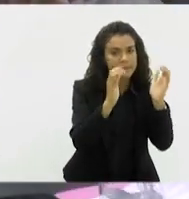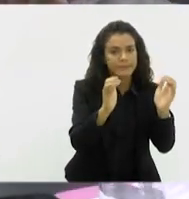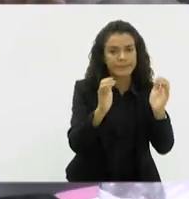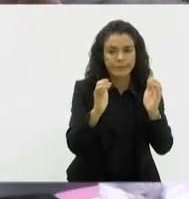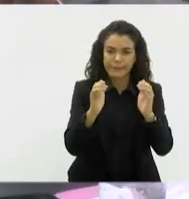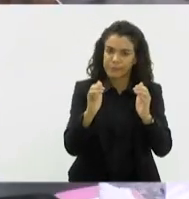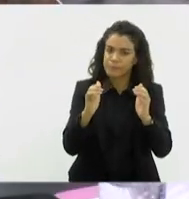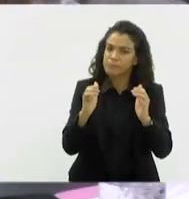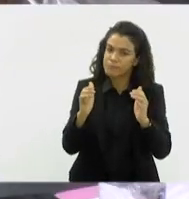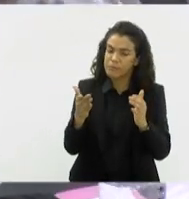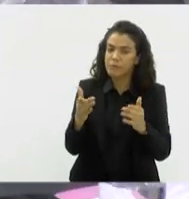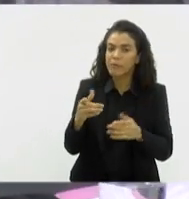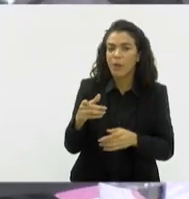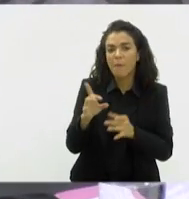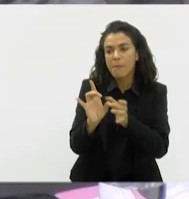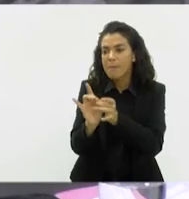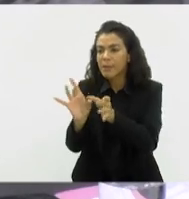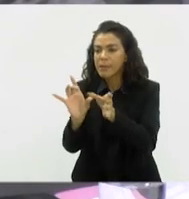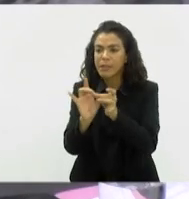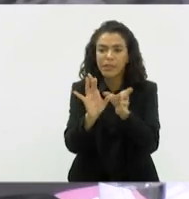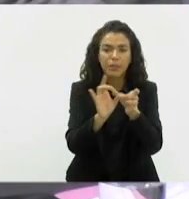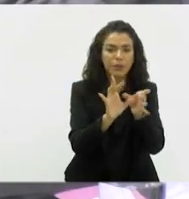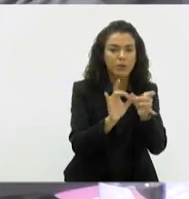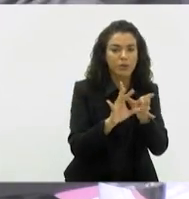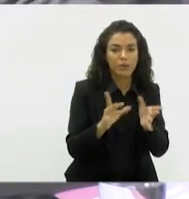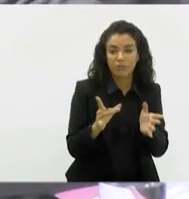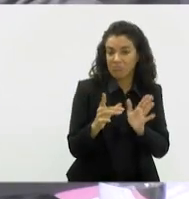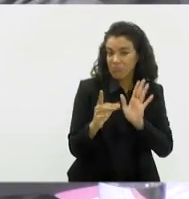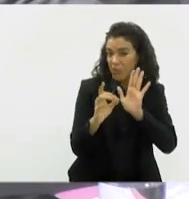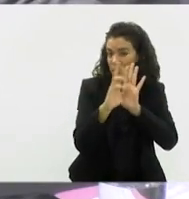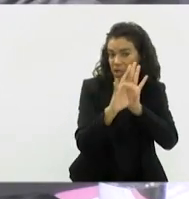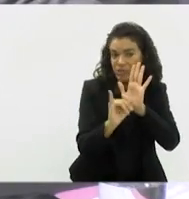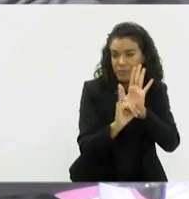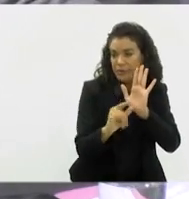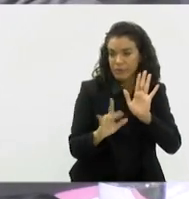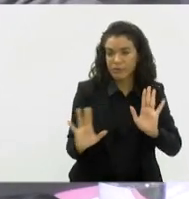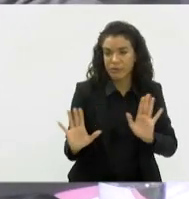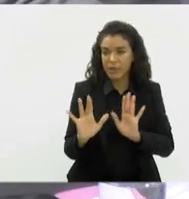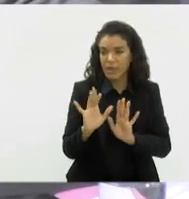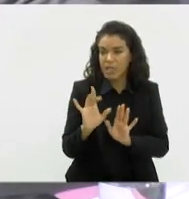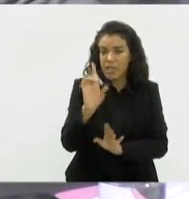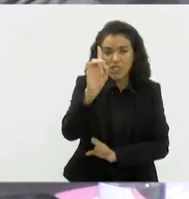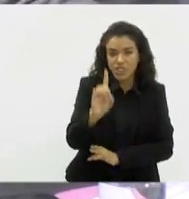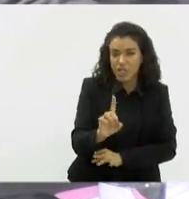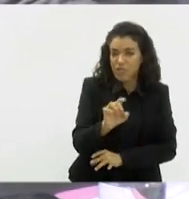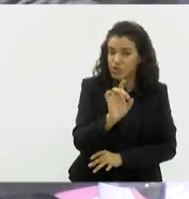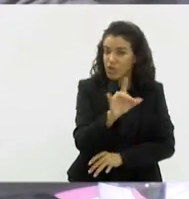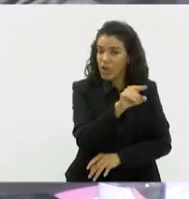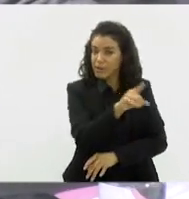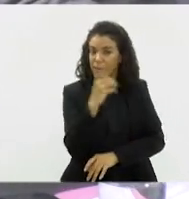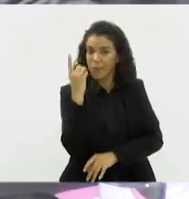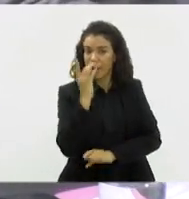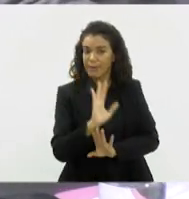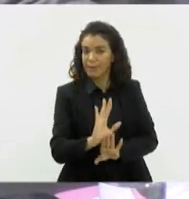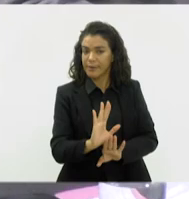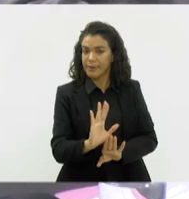com decência, permitindo fala, coisa que não está nem no regimento. Coisa que não ninguém tem direito a fala aqui. Só a deputada, mas